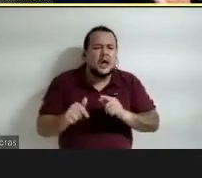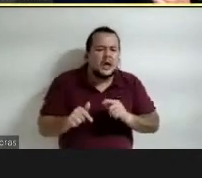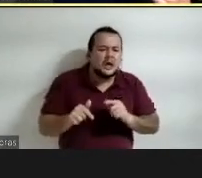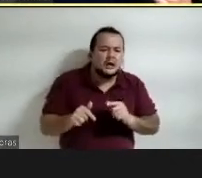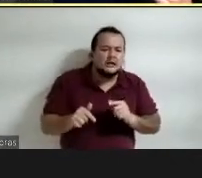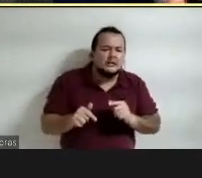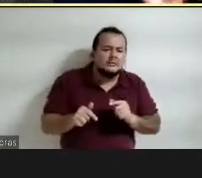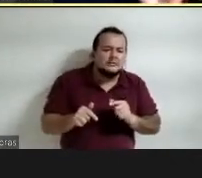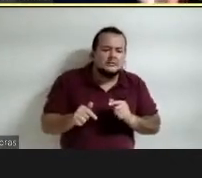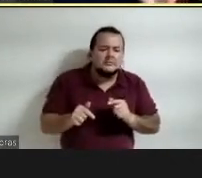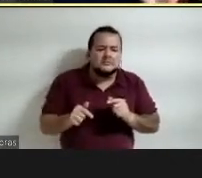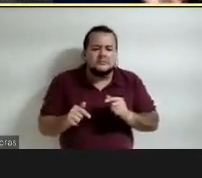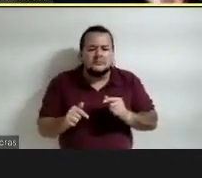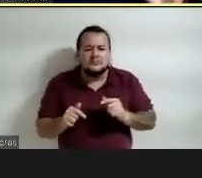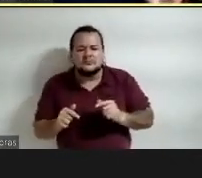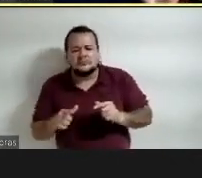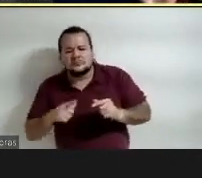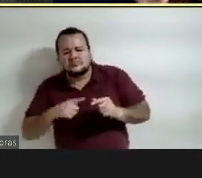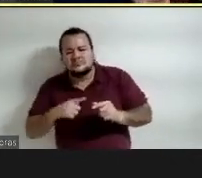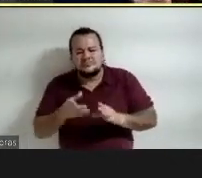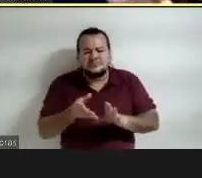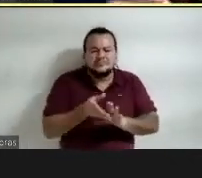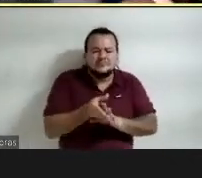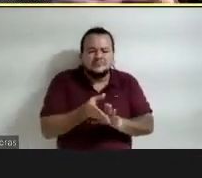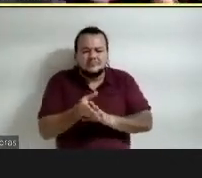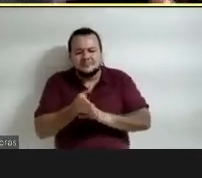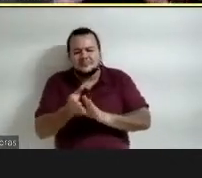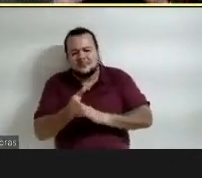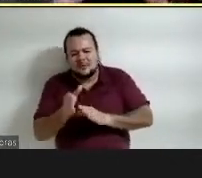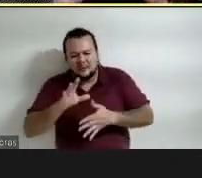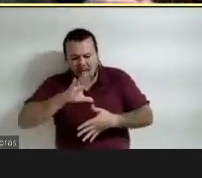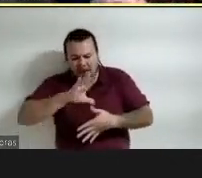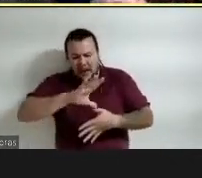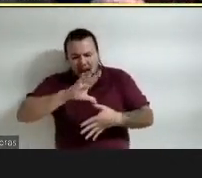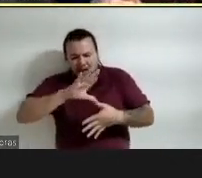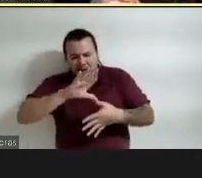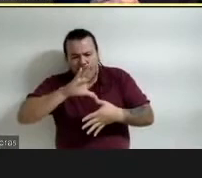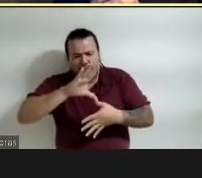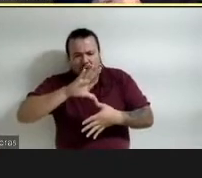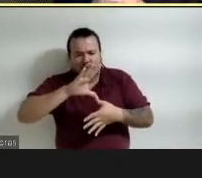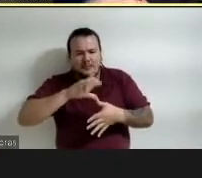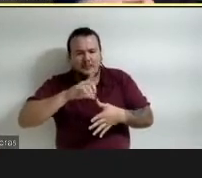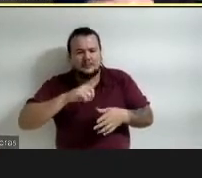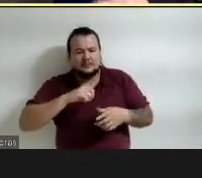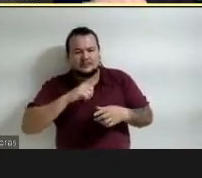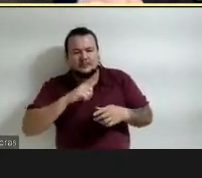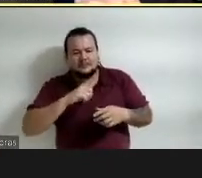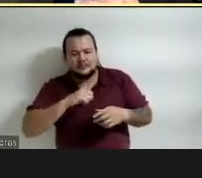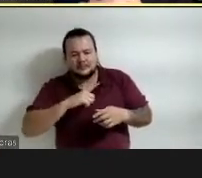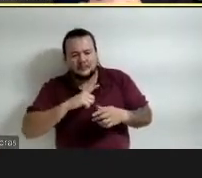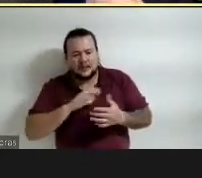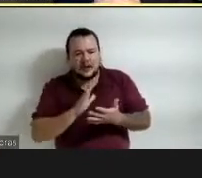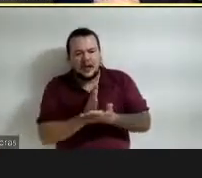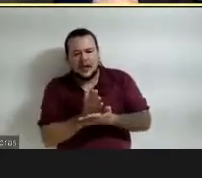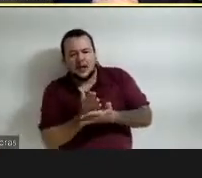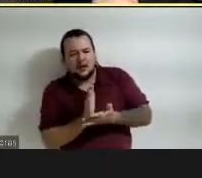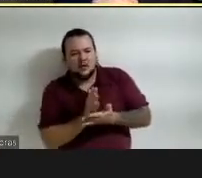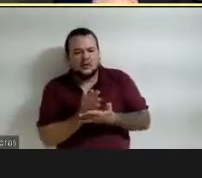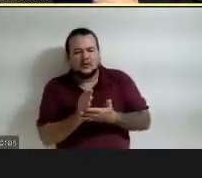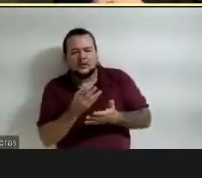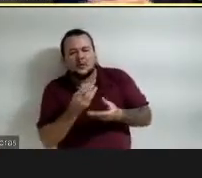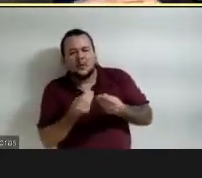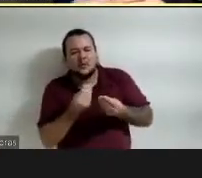A gente foi orientado para cada mapa, a gente na verdade, para a exposição geral, montou algo que a gente chamou de conselho